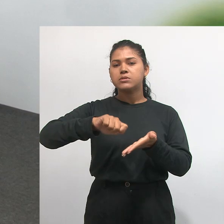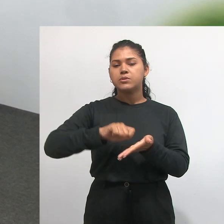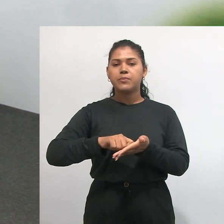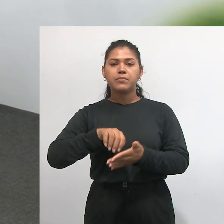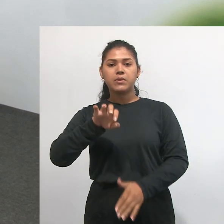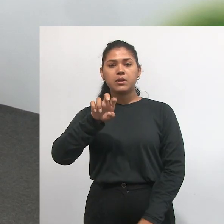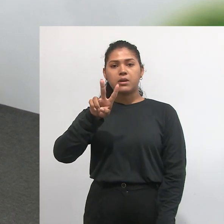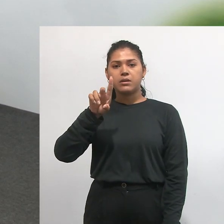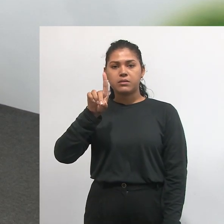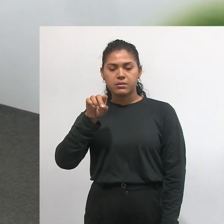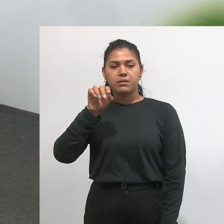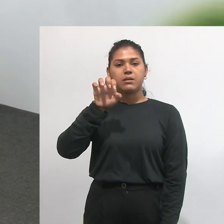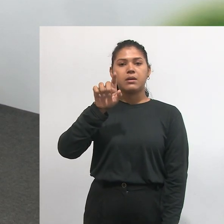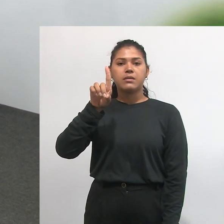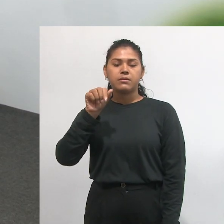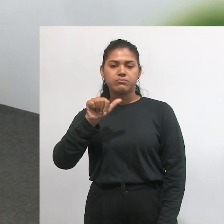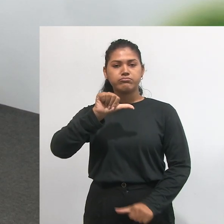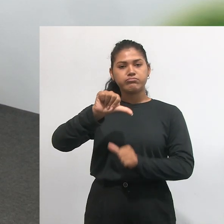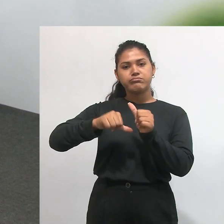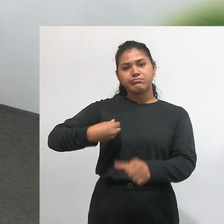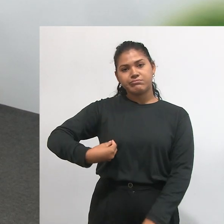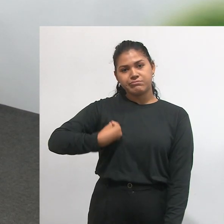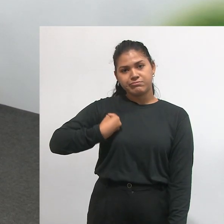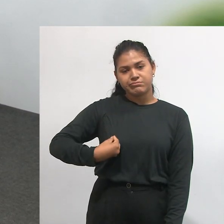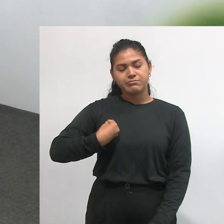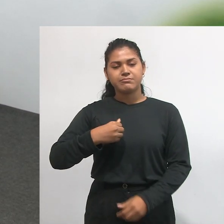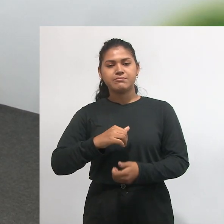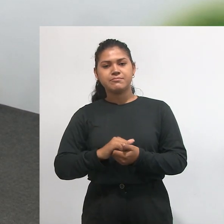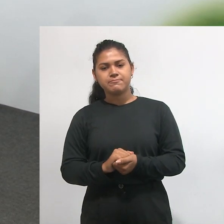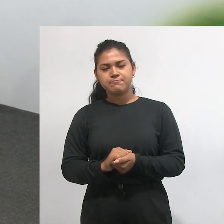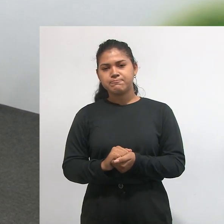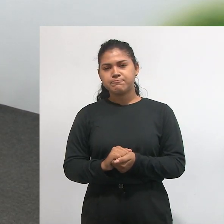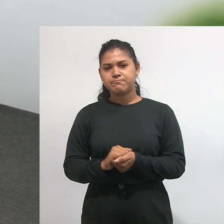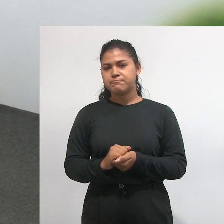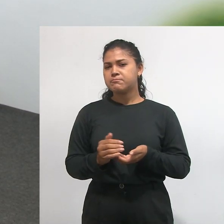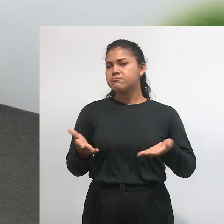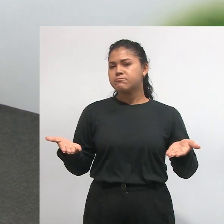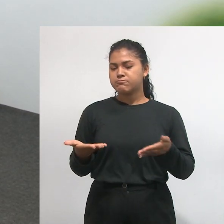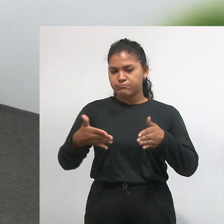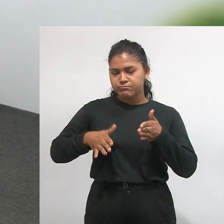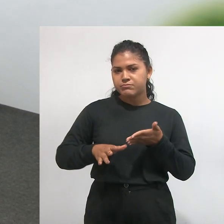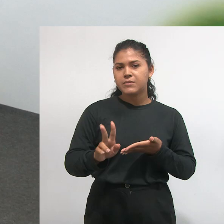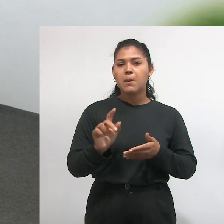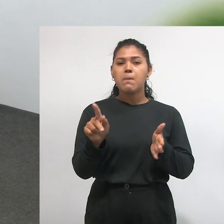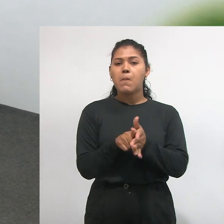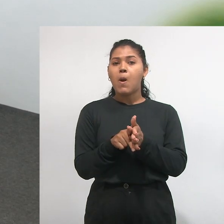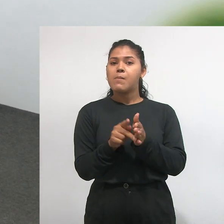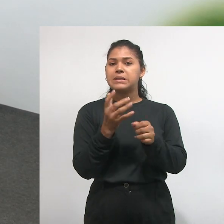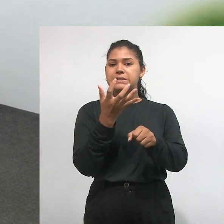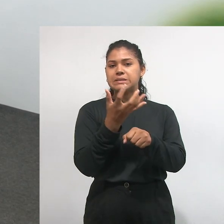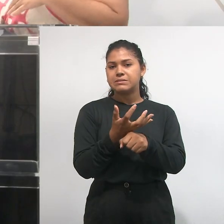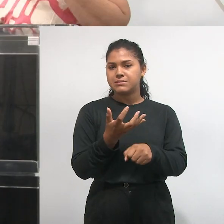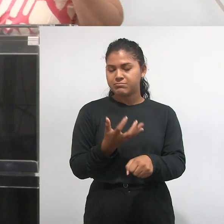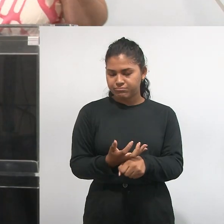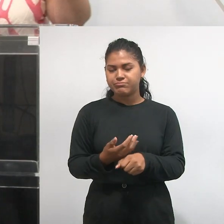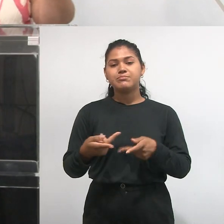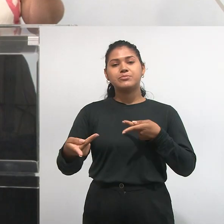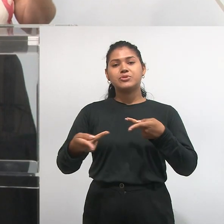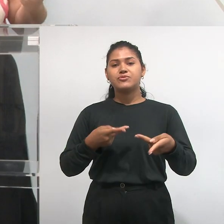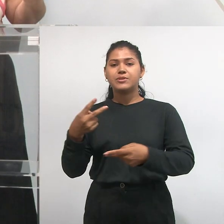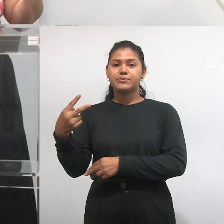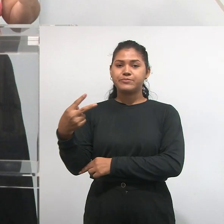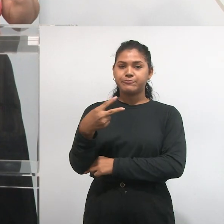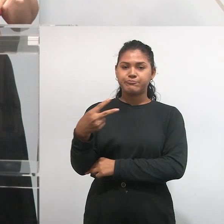EAD, mudando realidades. E, dando continuidade à nossa disciplina de Projeto Integrador 3, que além de ser